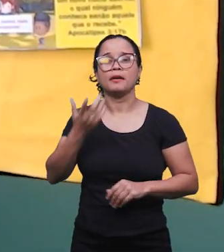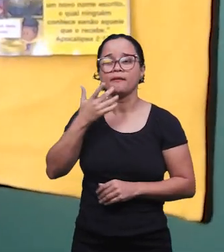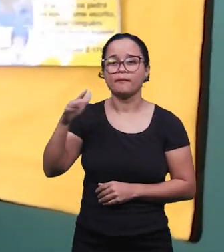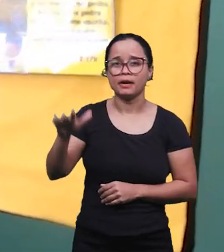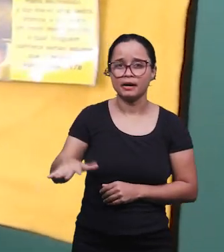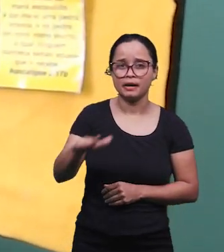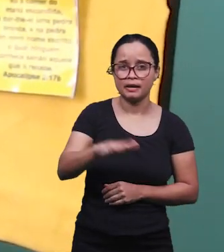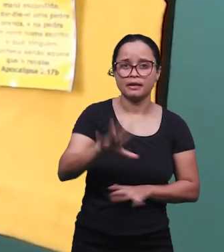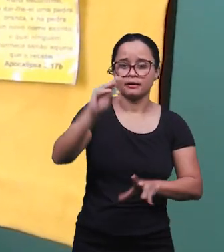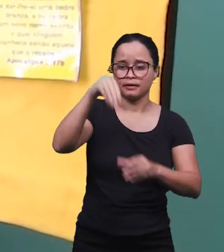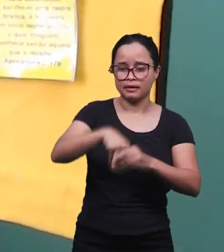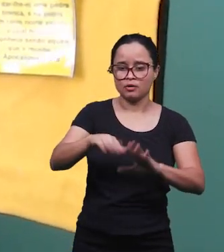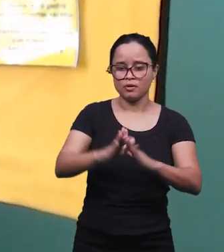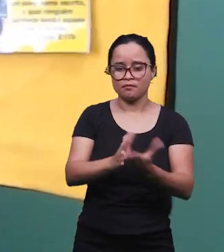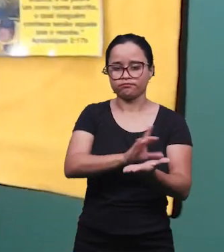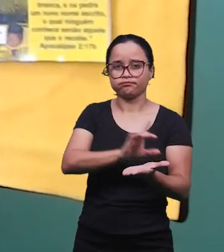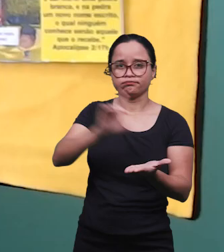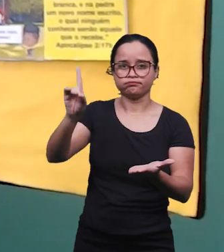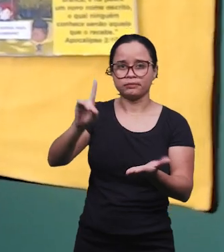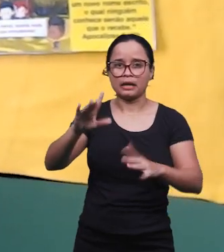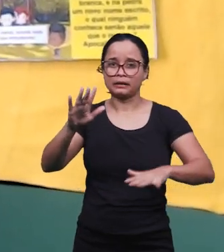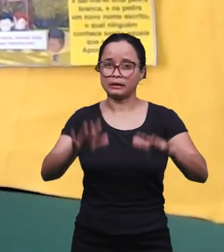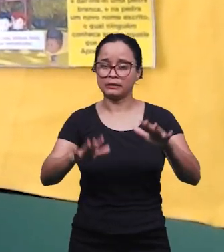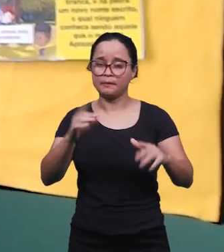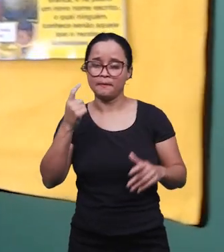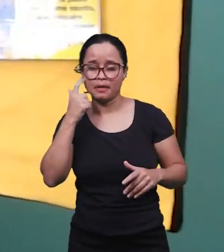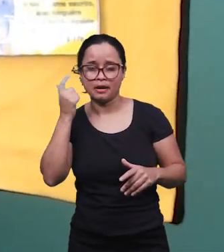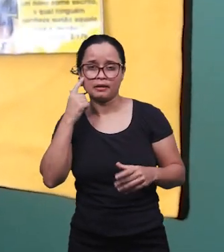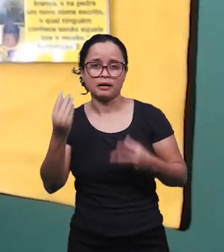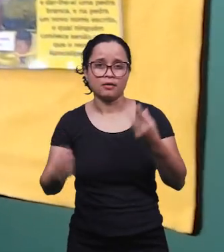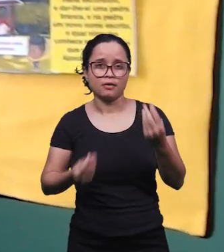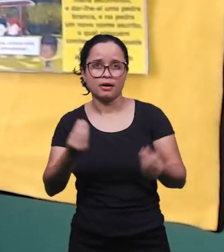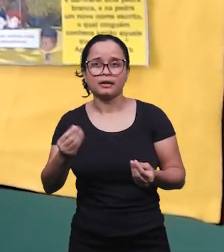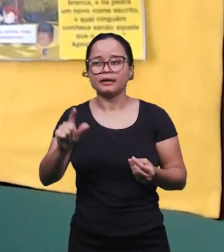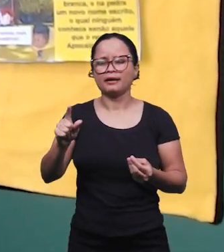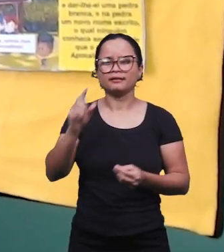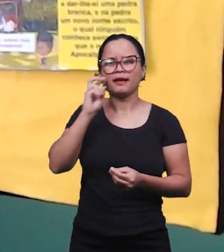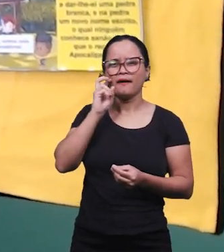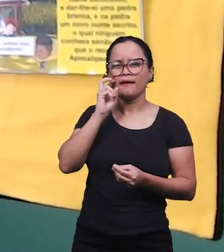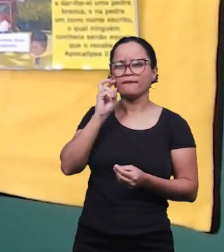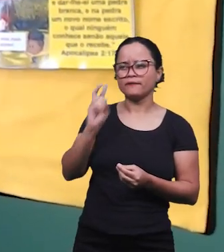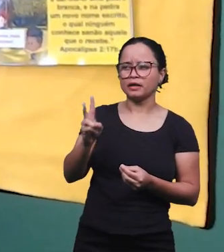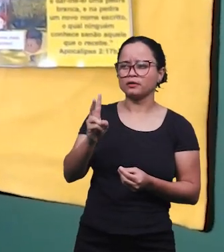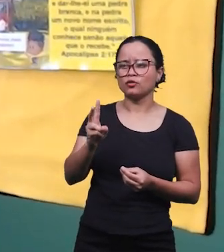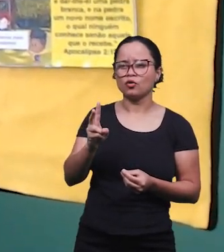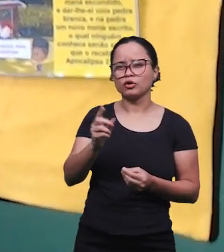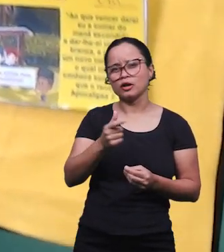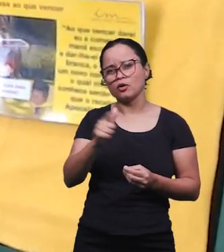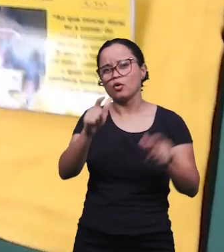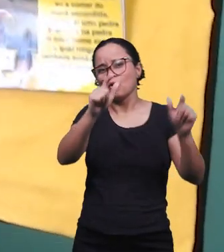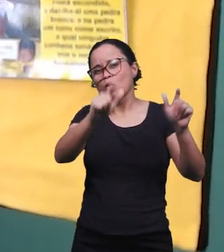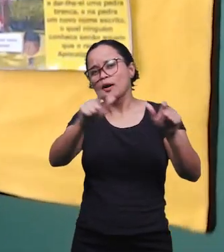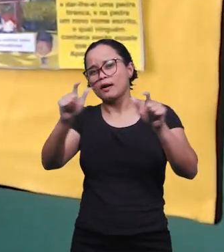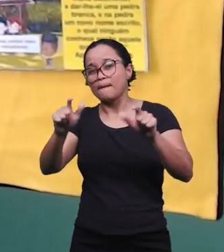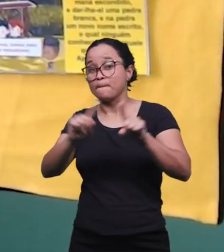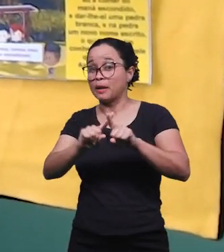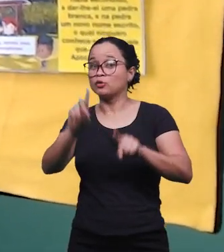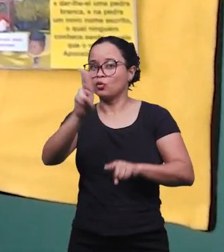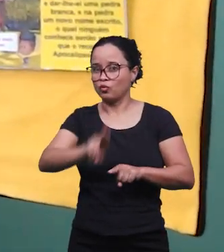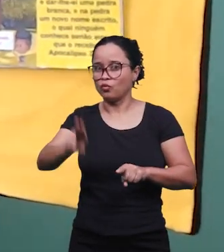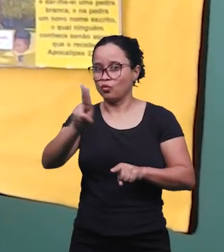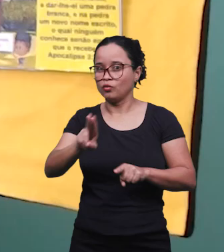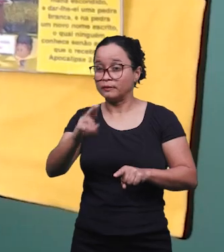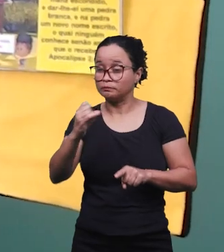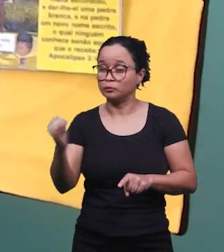Para a criança na palavra, por mais que ele esteja sendo ali, esteja vendo em outro local, mas sempre